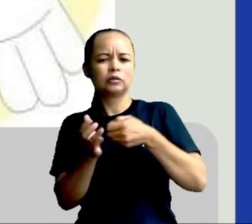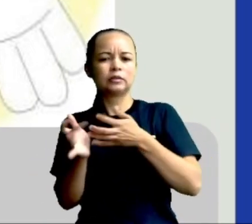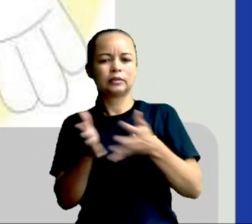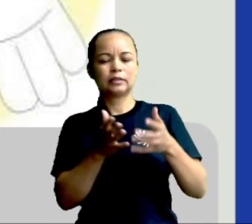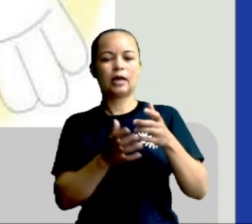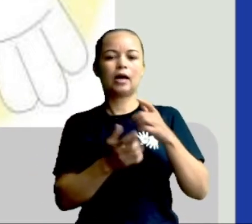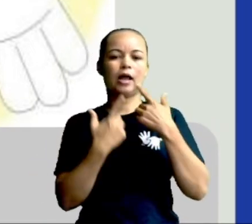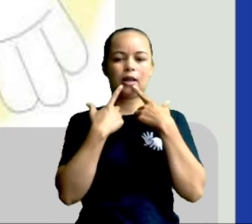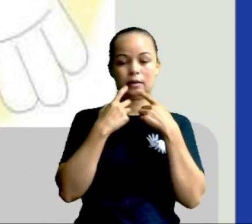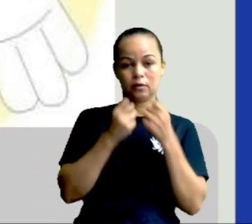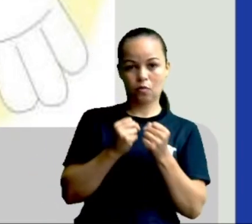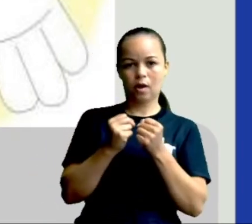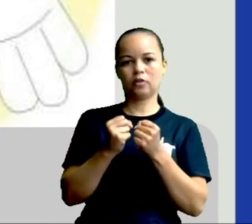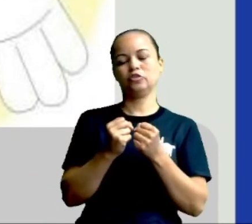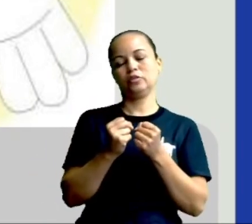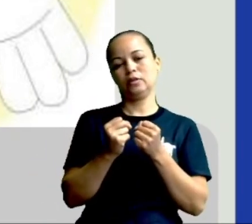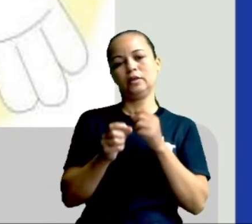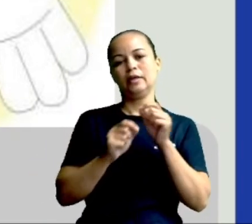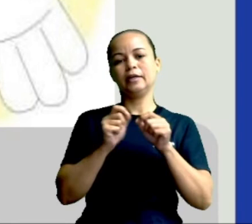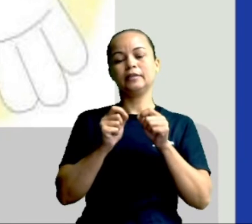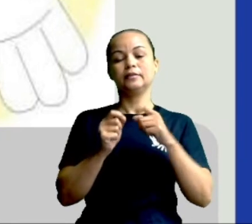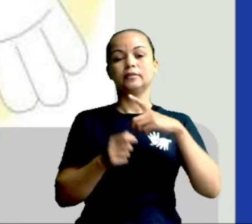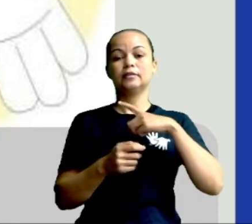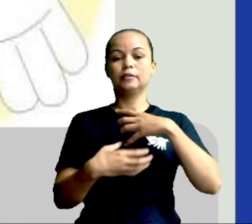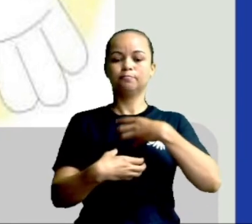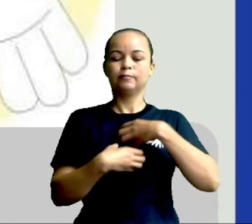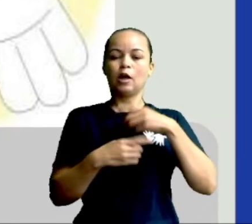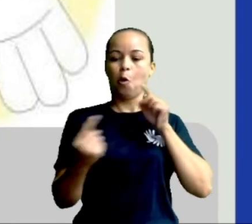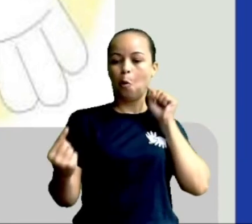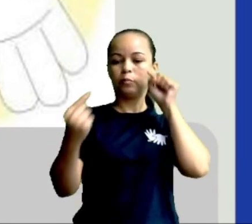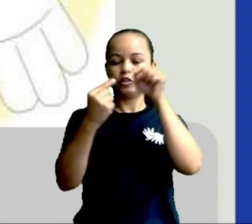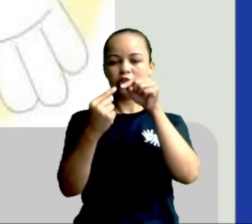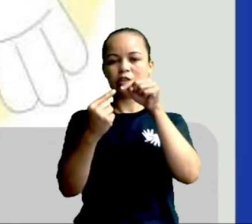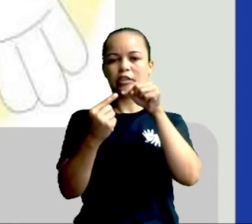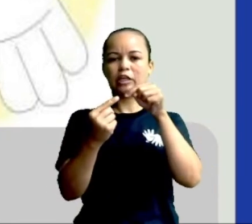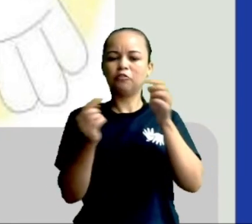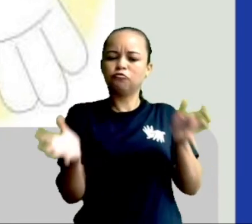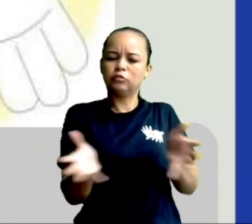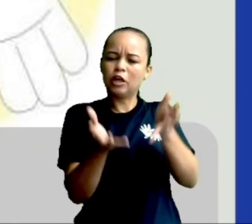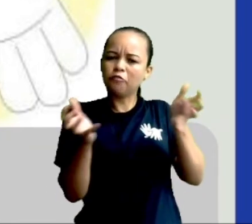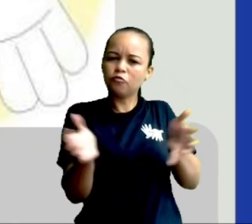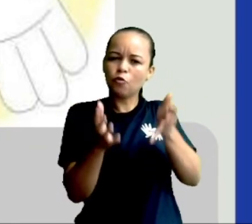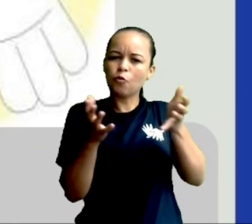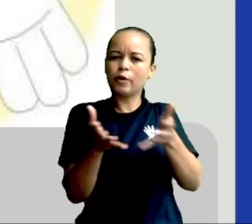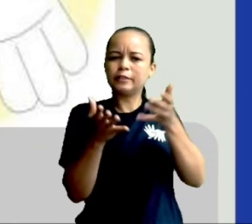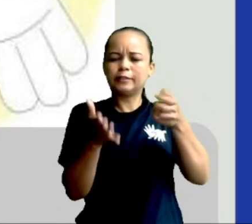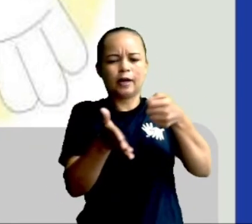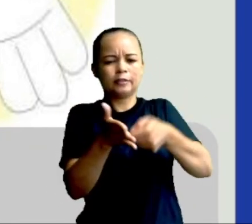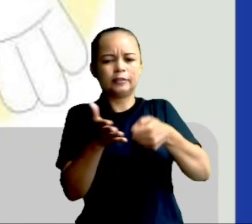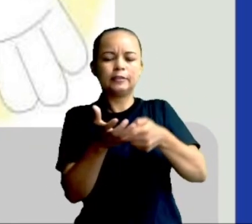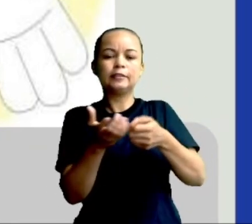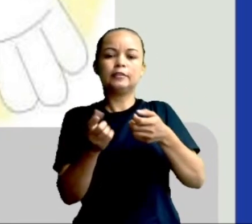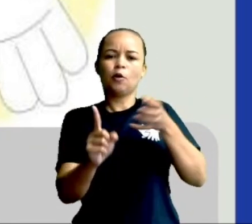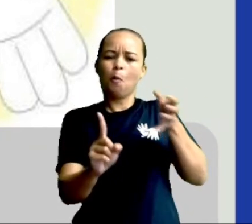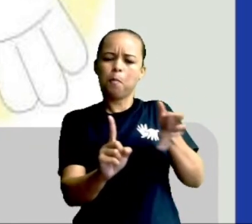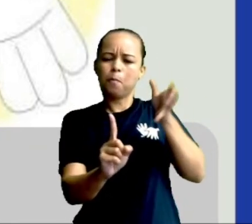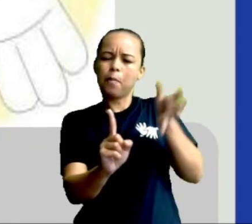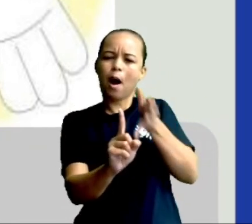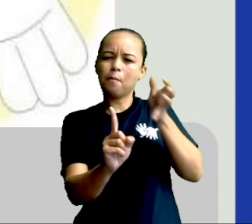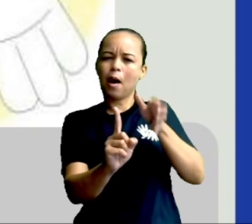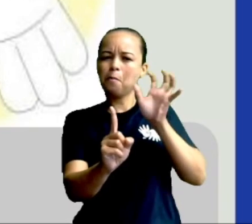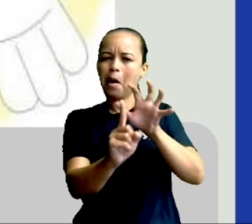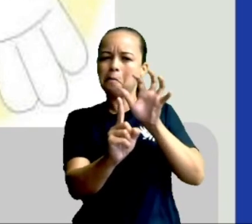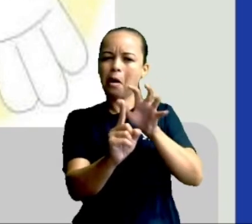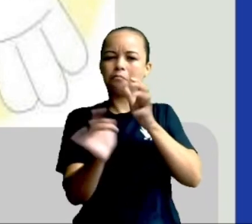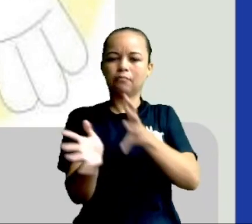linguagem, que é a função da linguagem que sempre tem o objetivo de convencer, de influenciar, de incentivar as pessoas